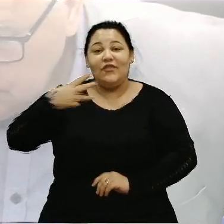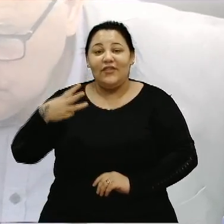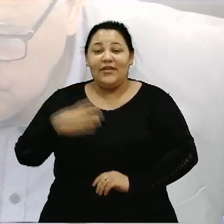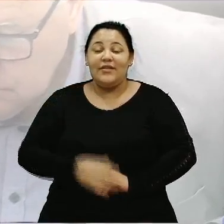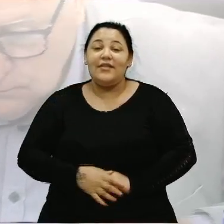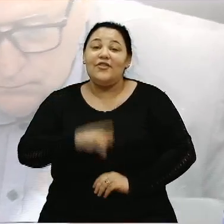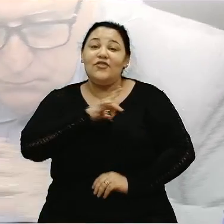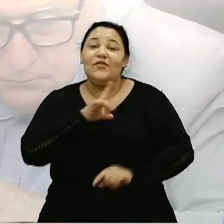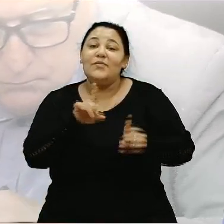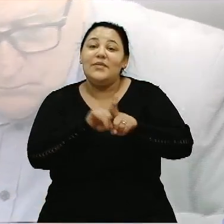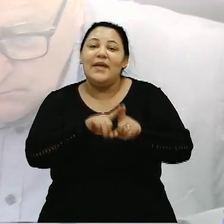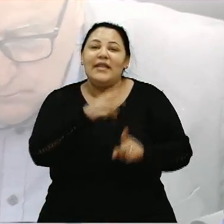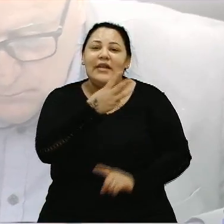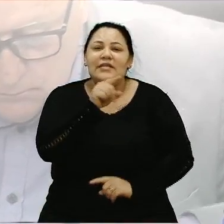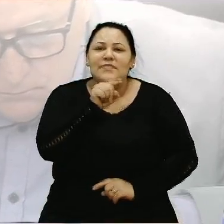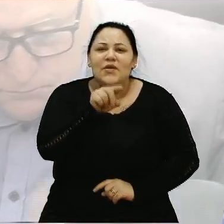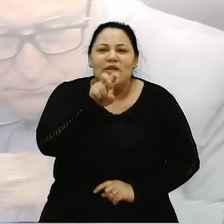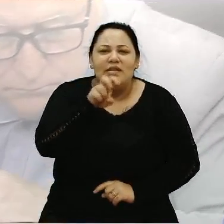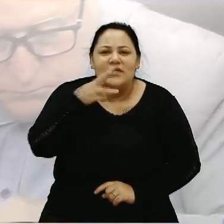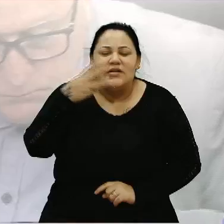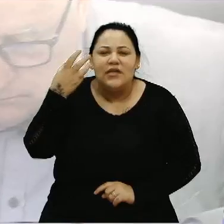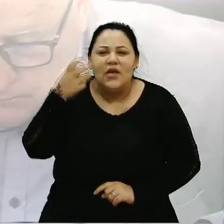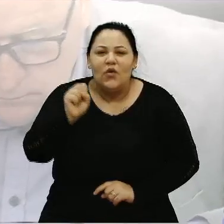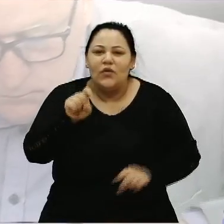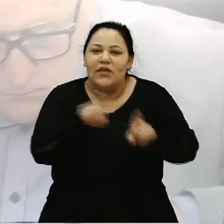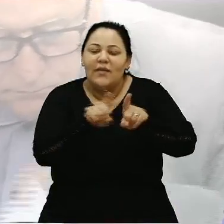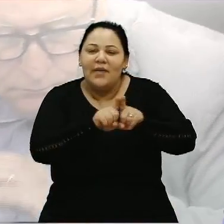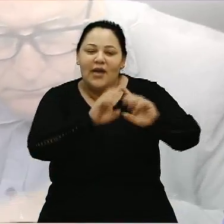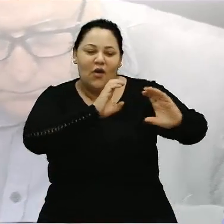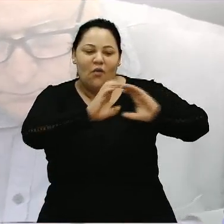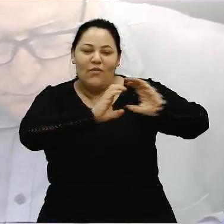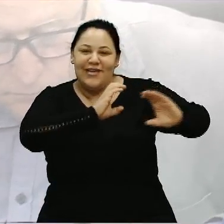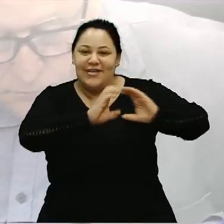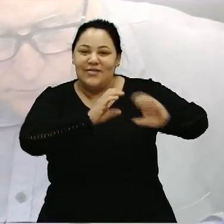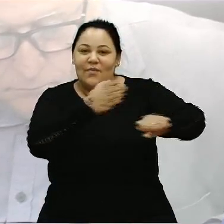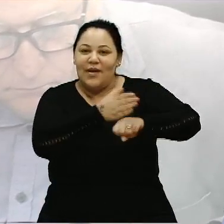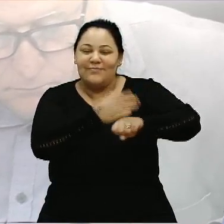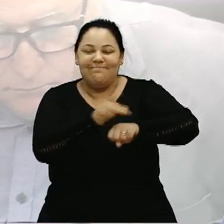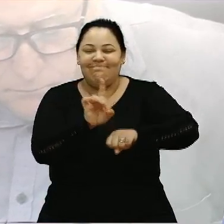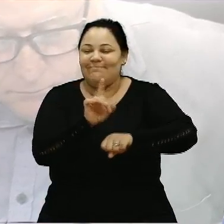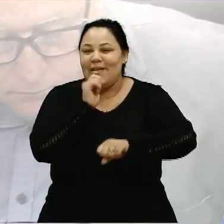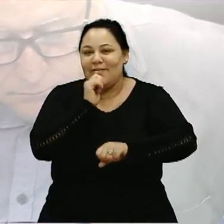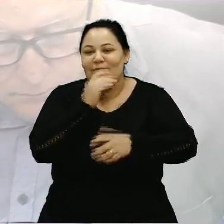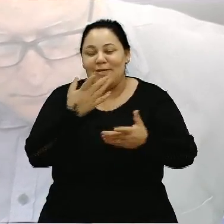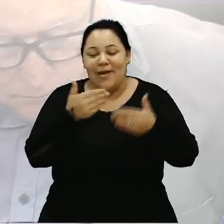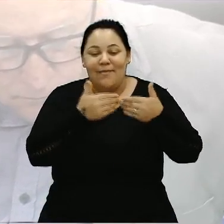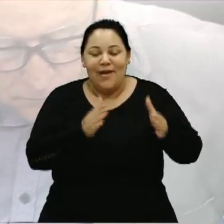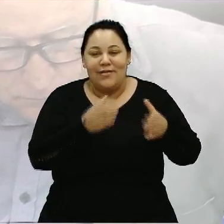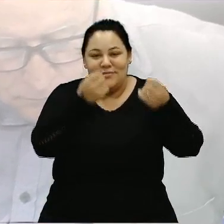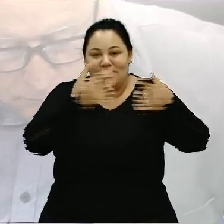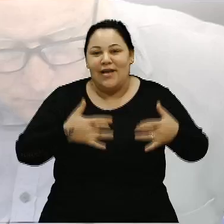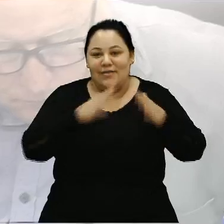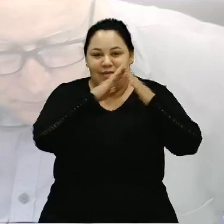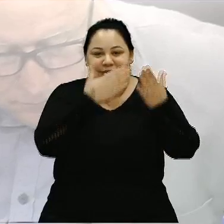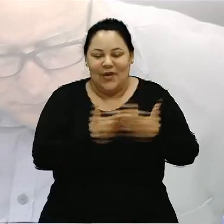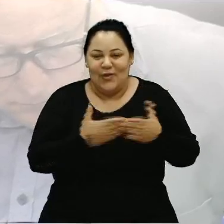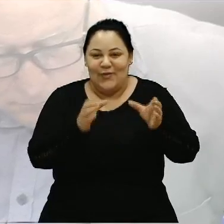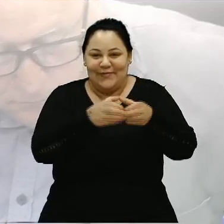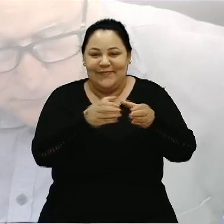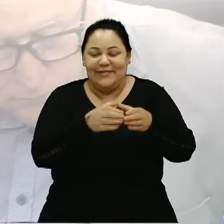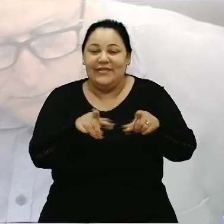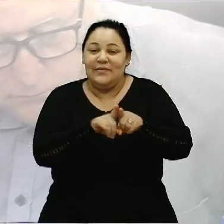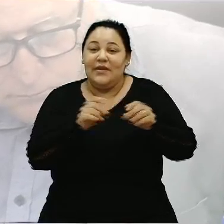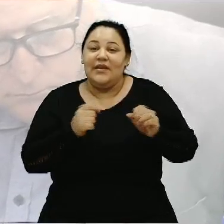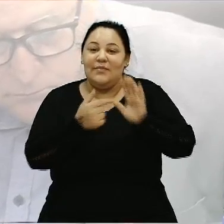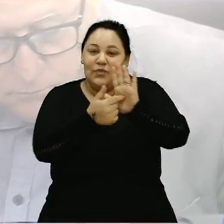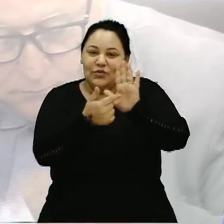tivemos 3.538 ficais, ficha de comunicação de aluno infrequente, abertas pelas escolas da rede. Também identificou-se como